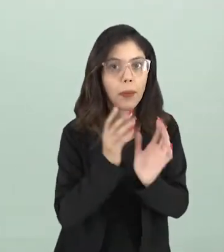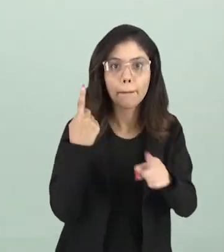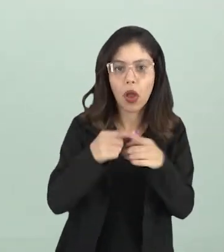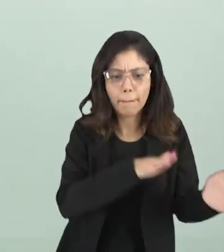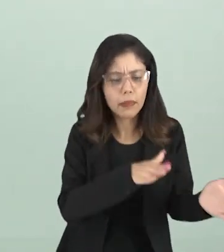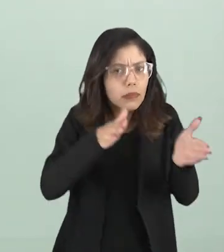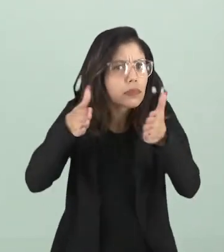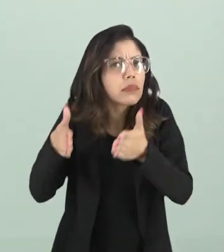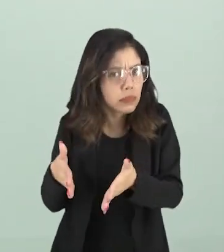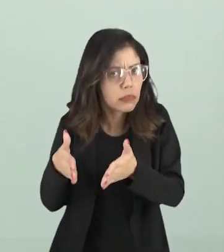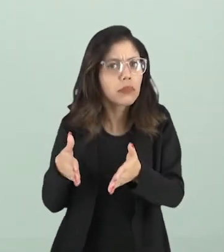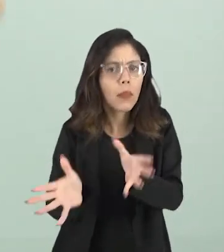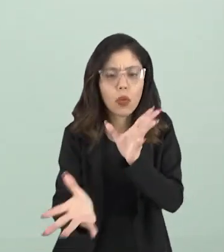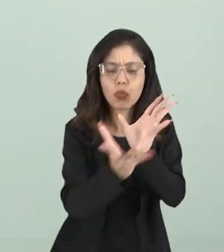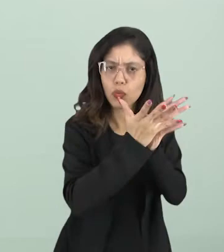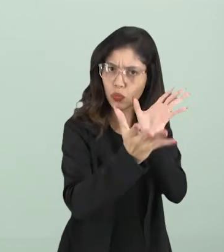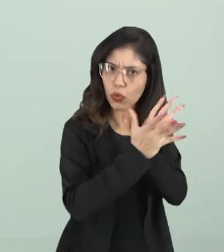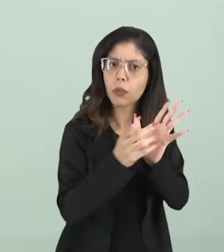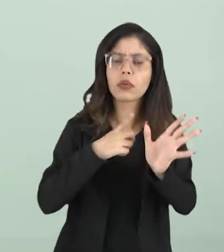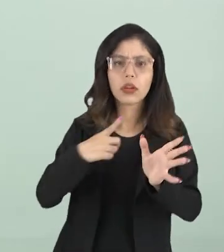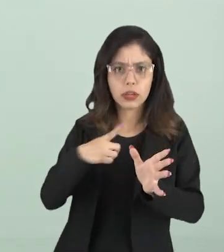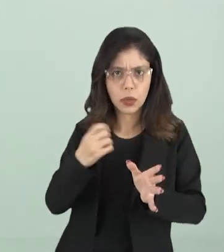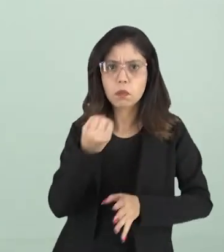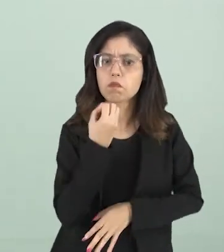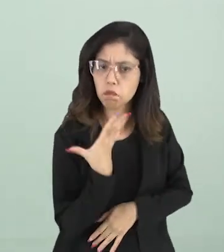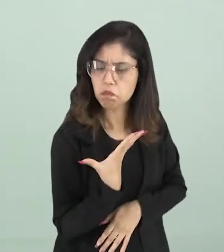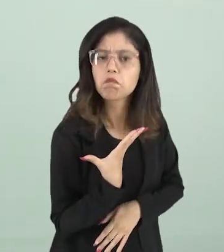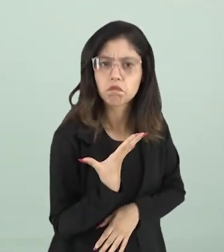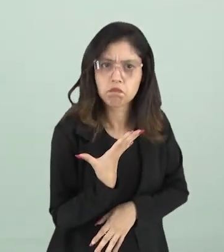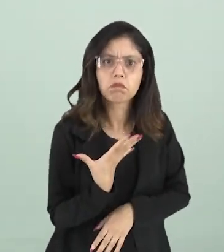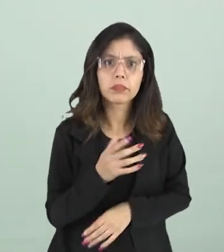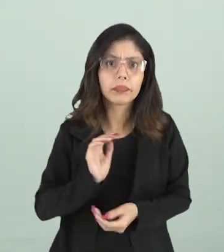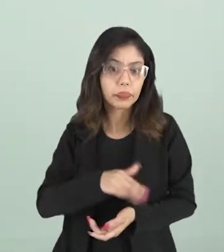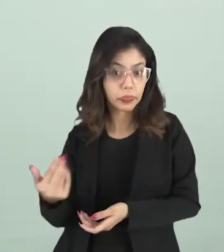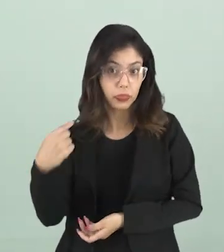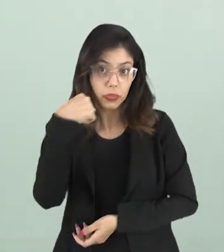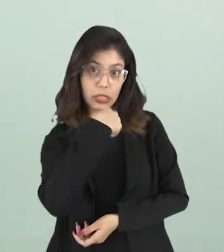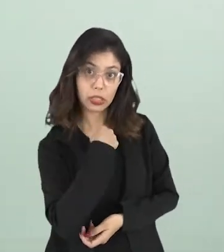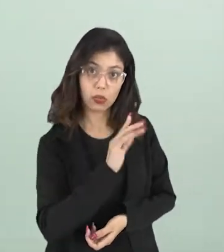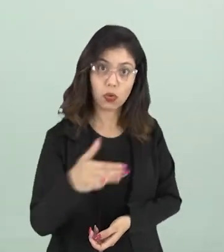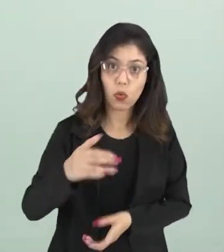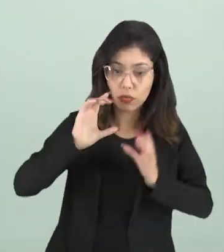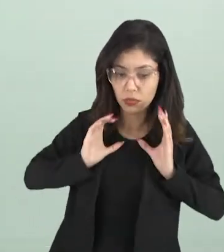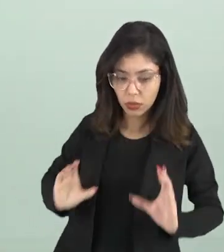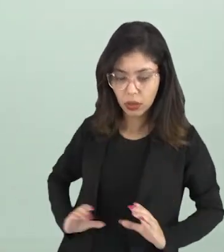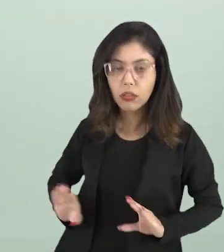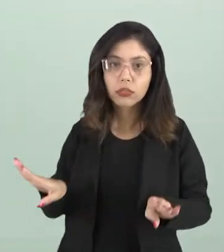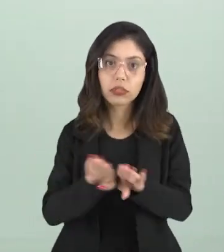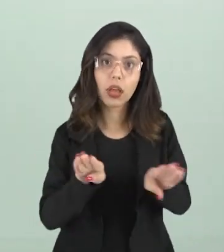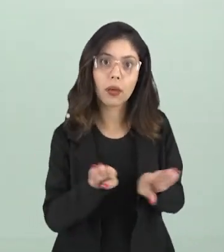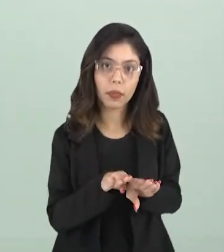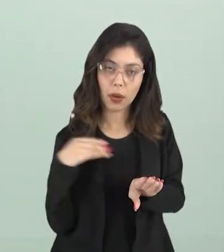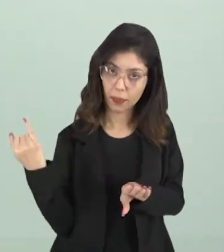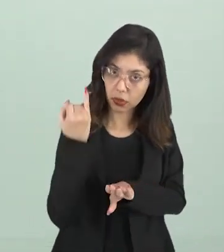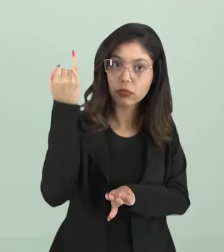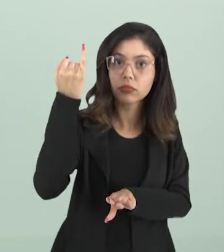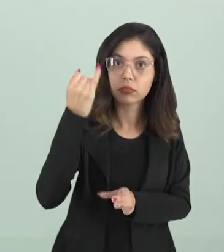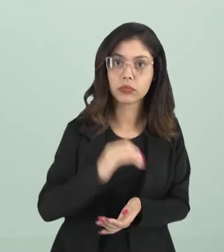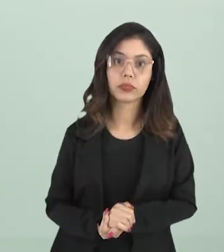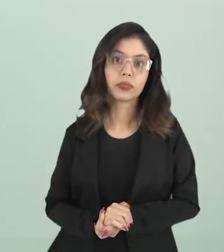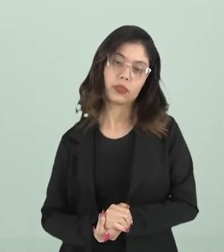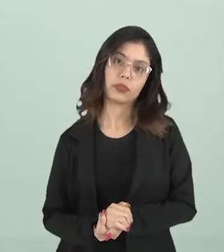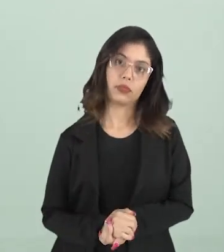a partir do momento que a coletividade ela é beneficiada, eu, enquanto cidadão, também sou beneficiado.